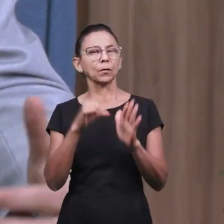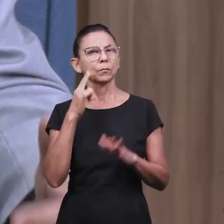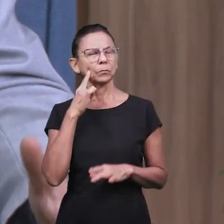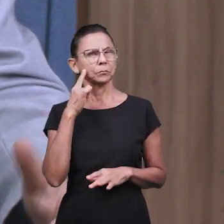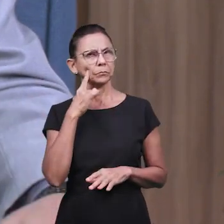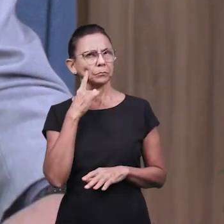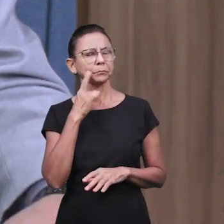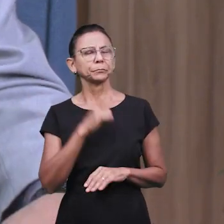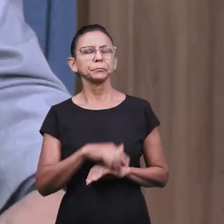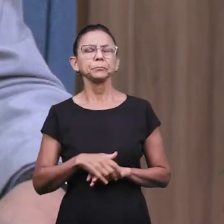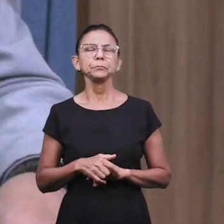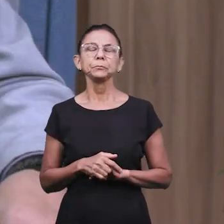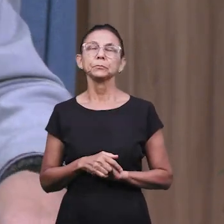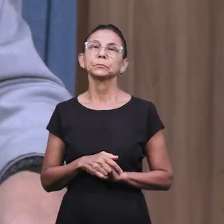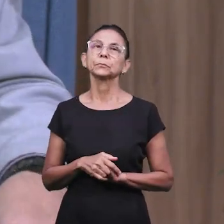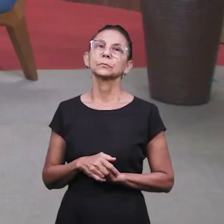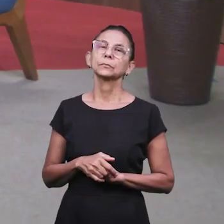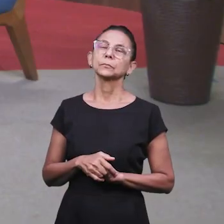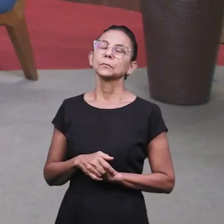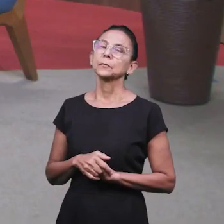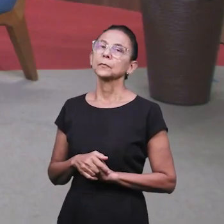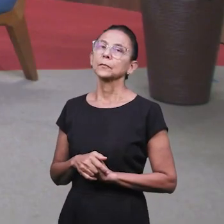versículos e entendendo esse alcance.